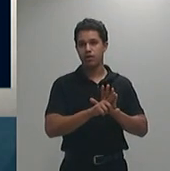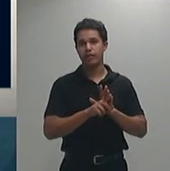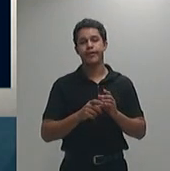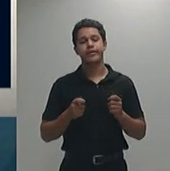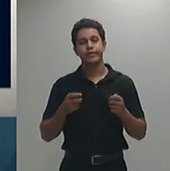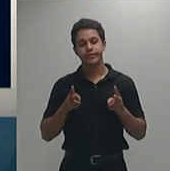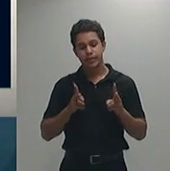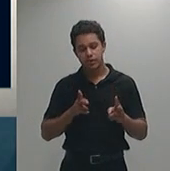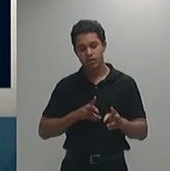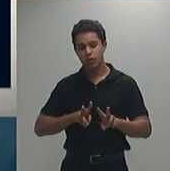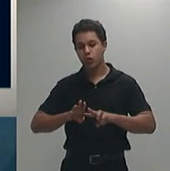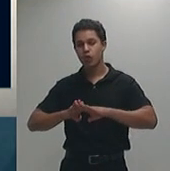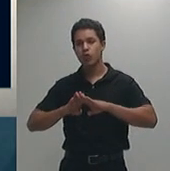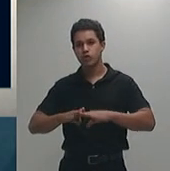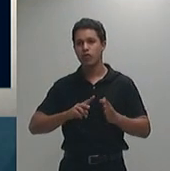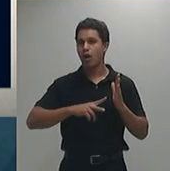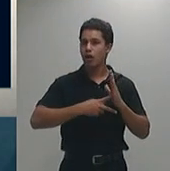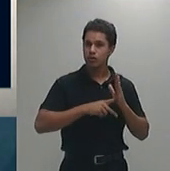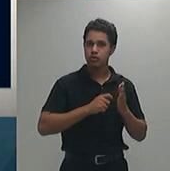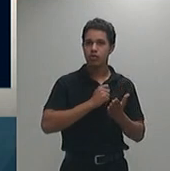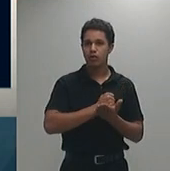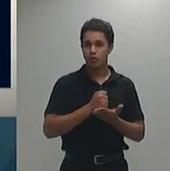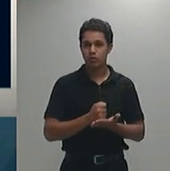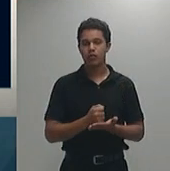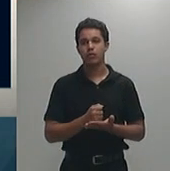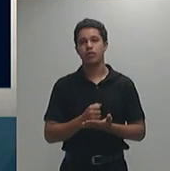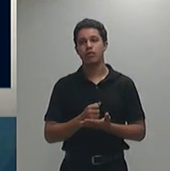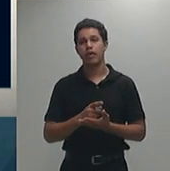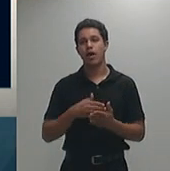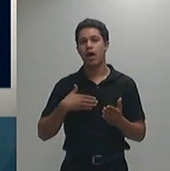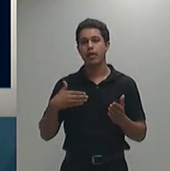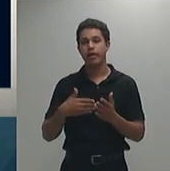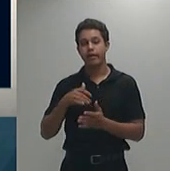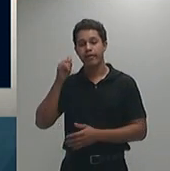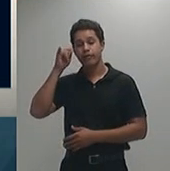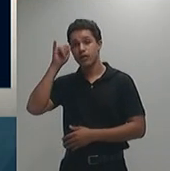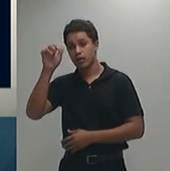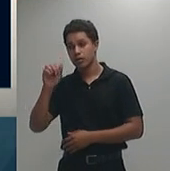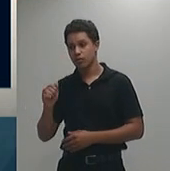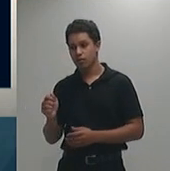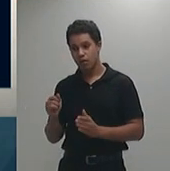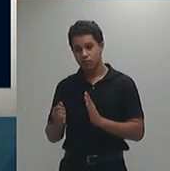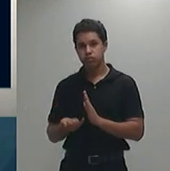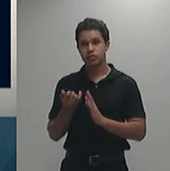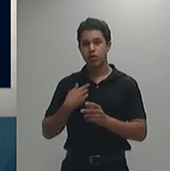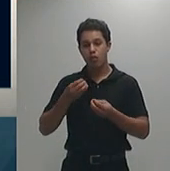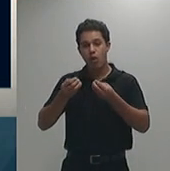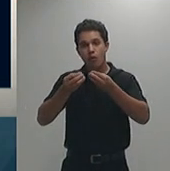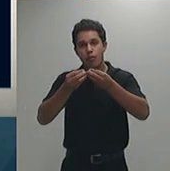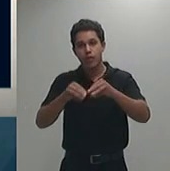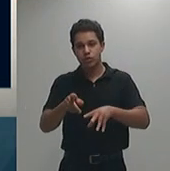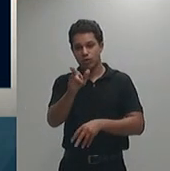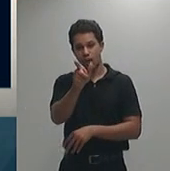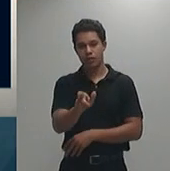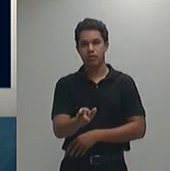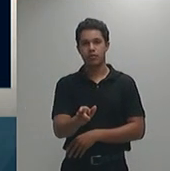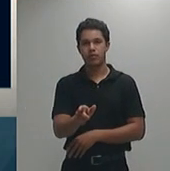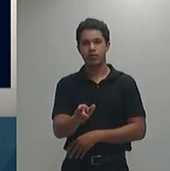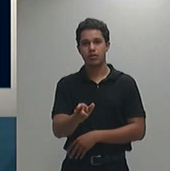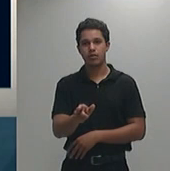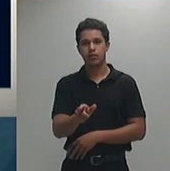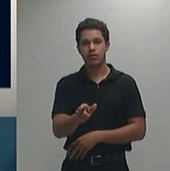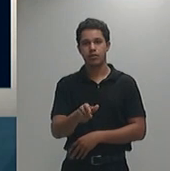ela o tempo até que ocorra a sua alta médica e visitante abusividade contratual que prejudica a consumidora